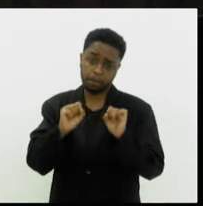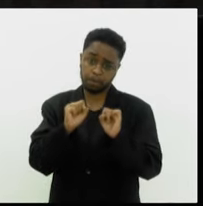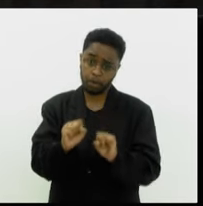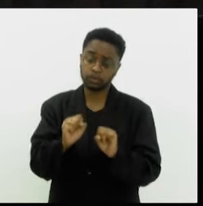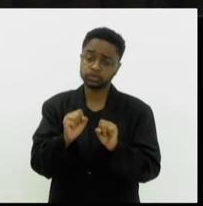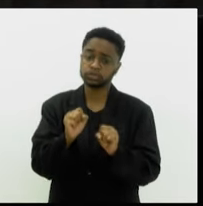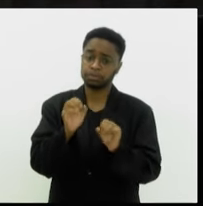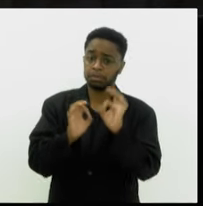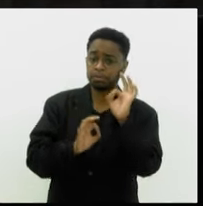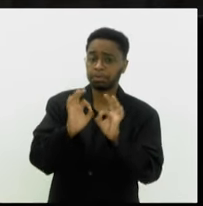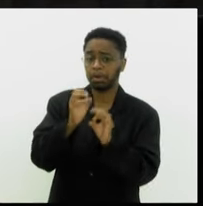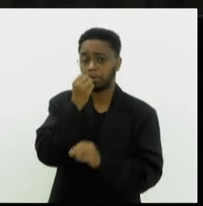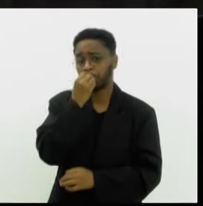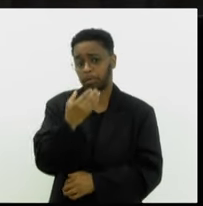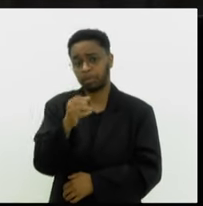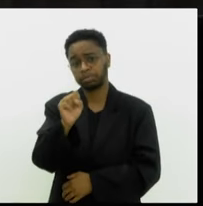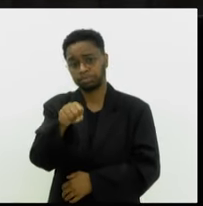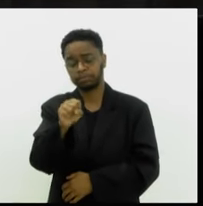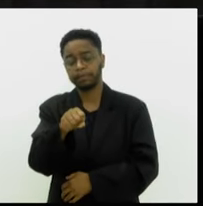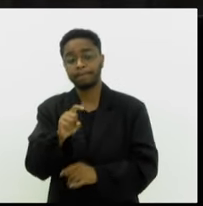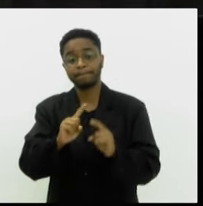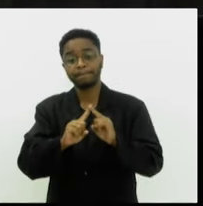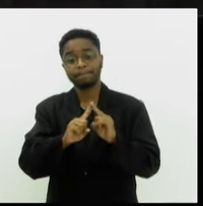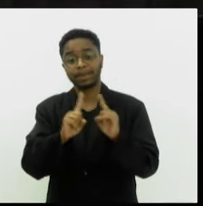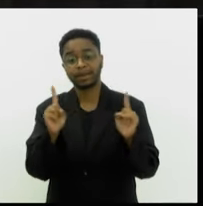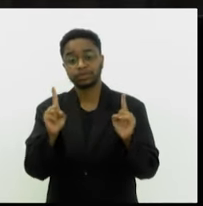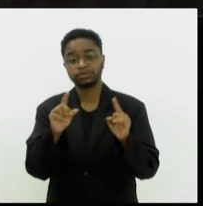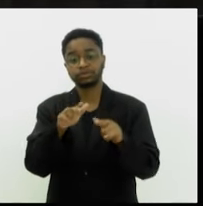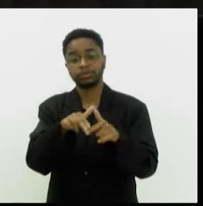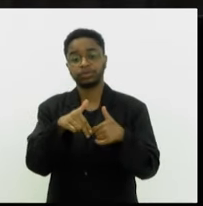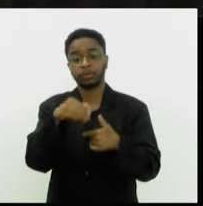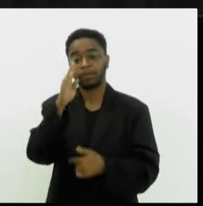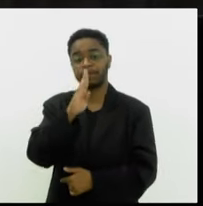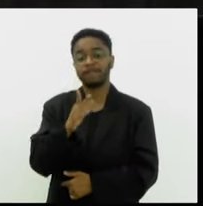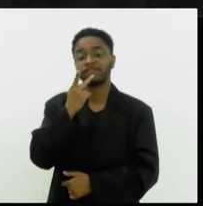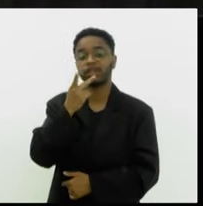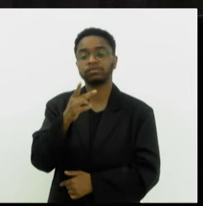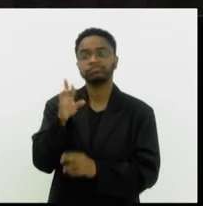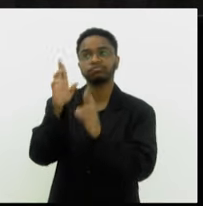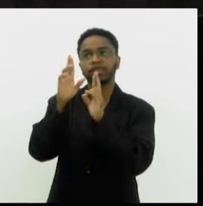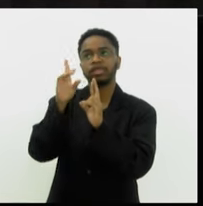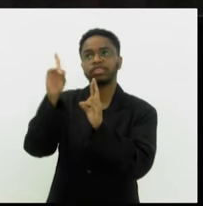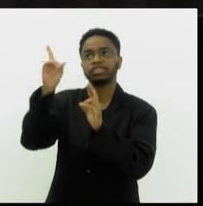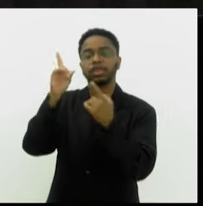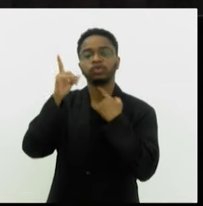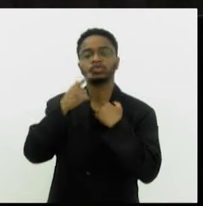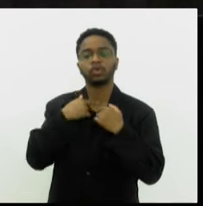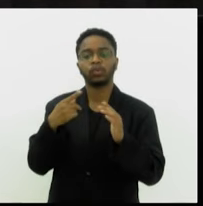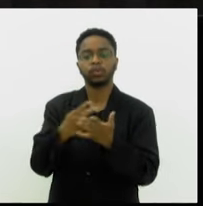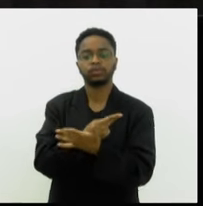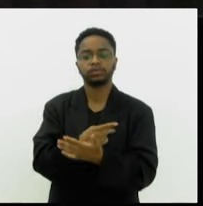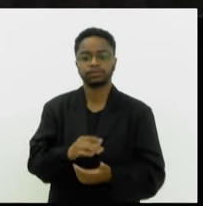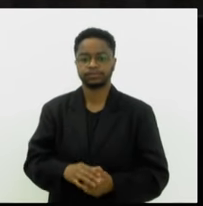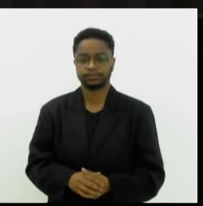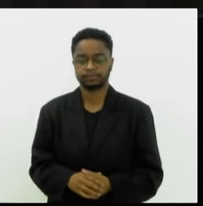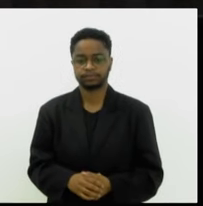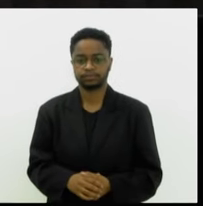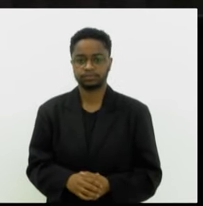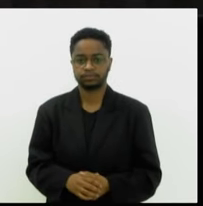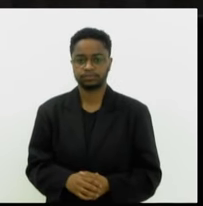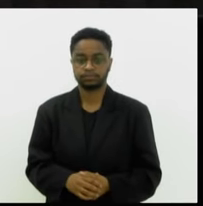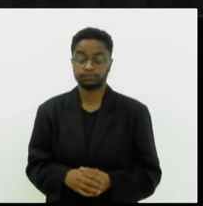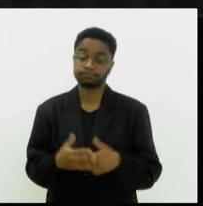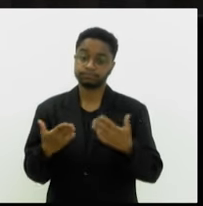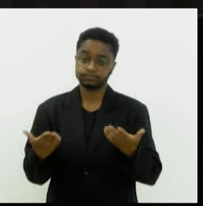sim. Mas é por isso que o brasileiro fala: se Deus quiser, se Deus quiser. Né?